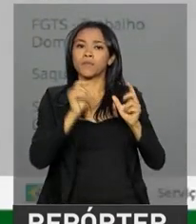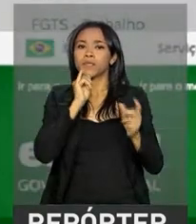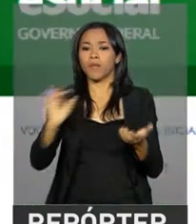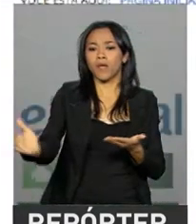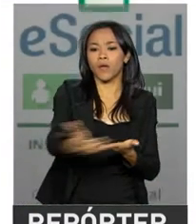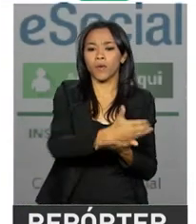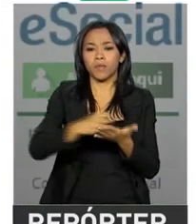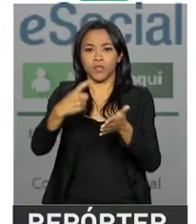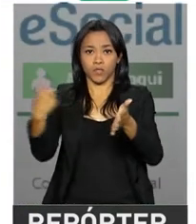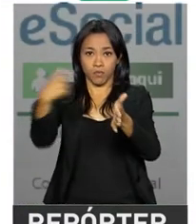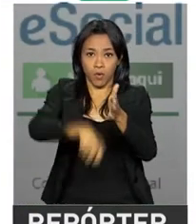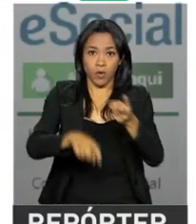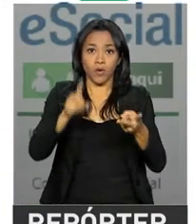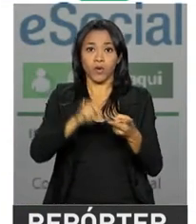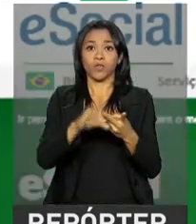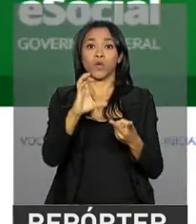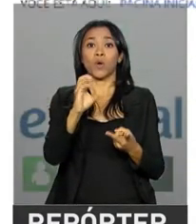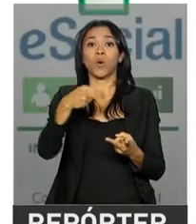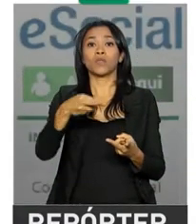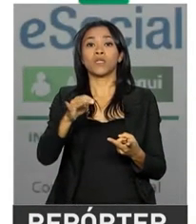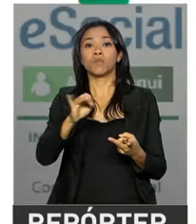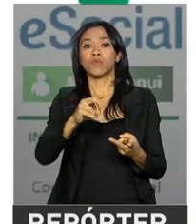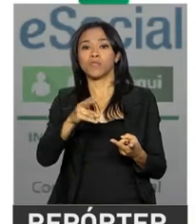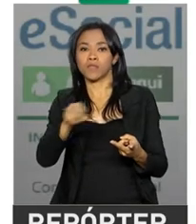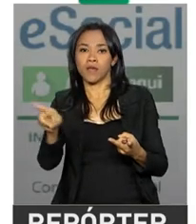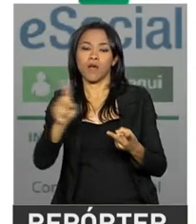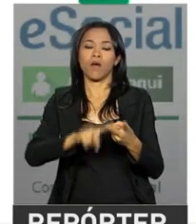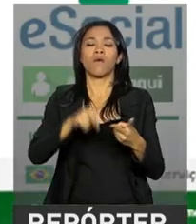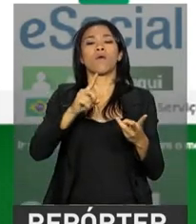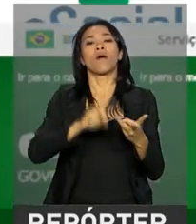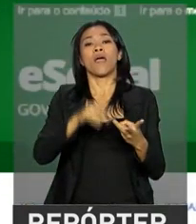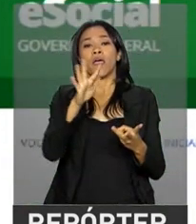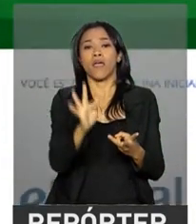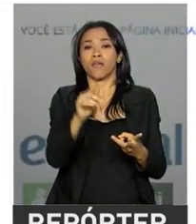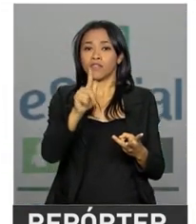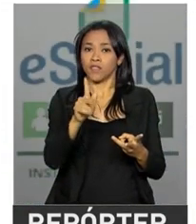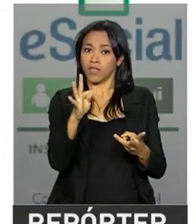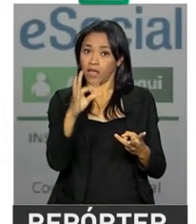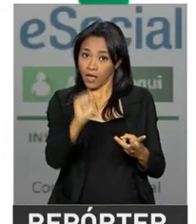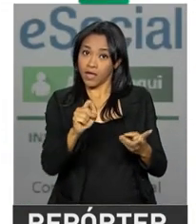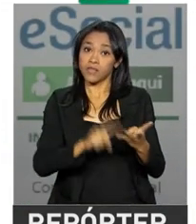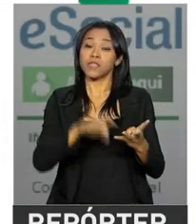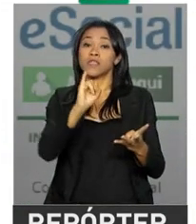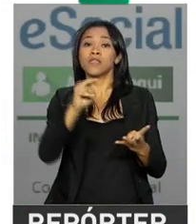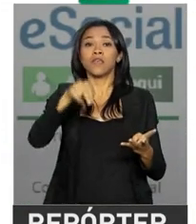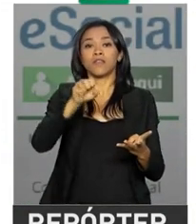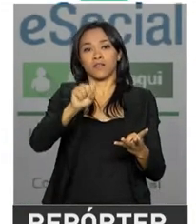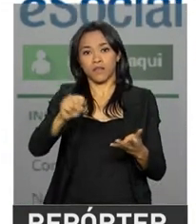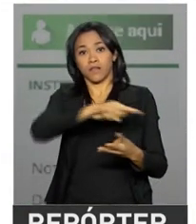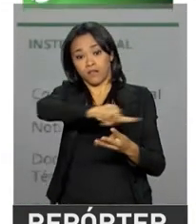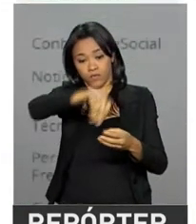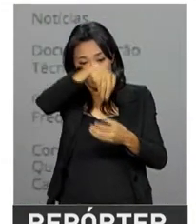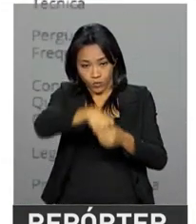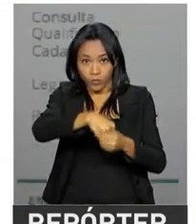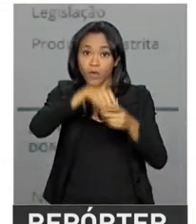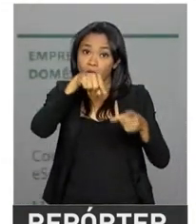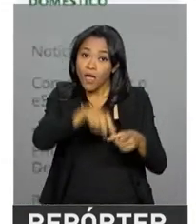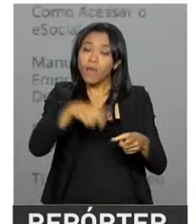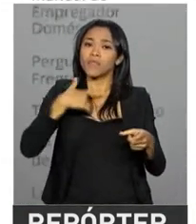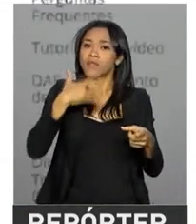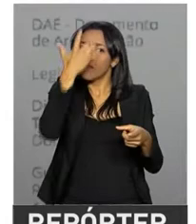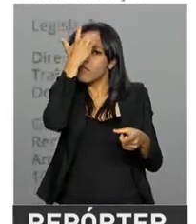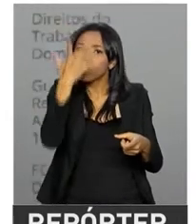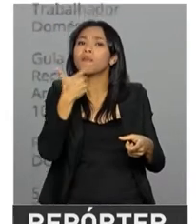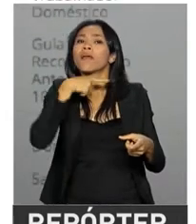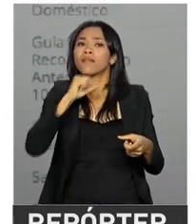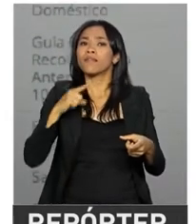contribuições fgts e inss este é o e social uma ferramenta criada para facilitar a vida de